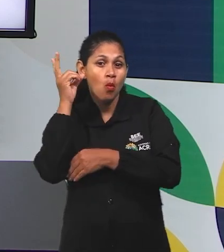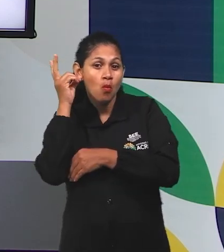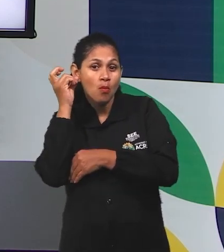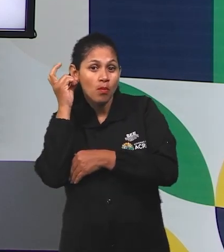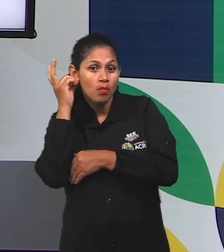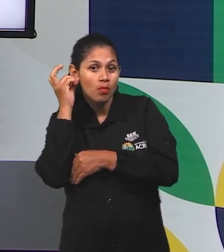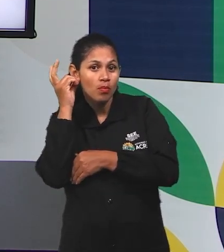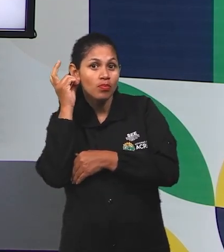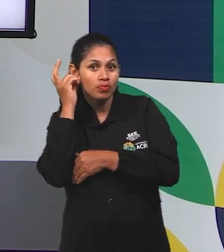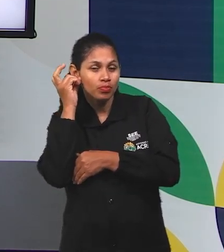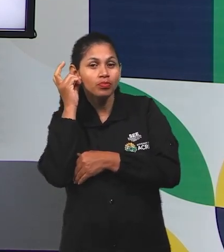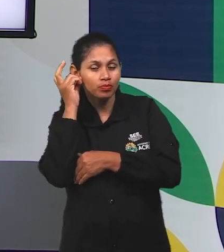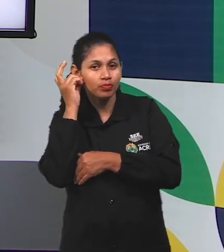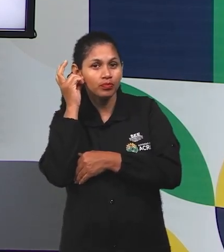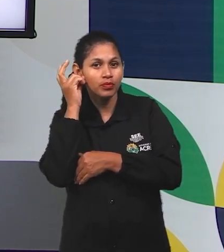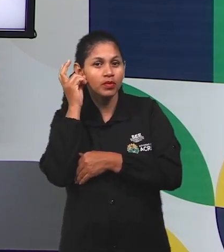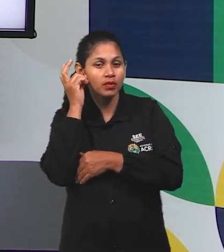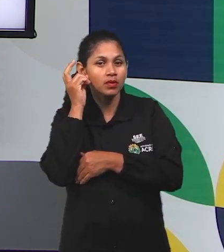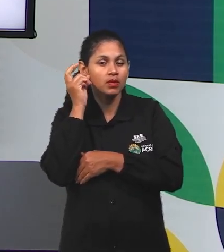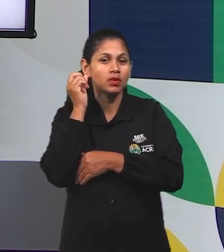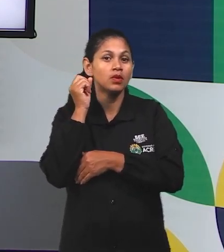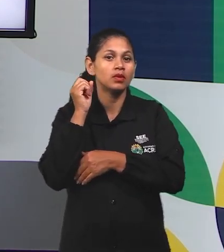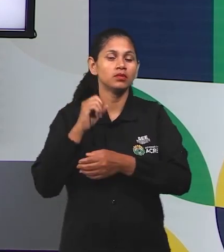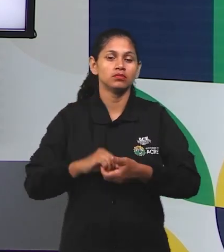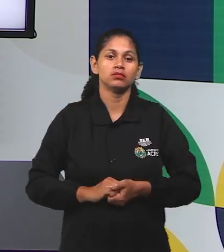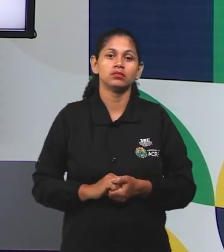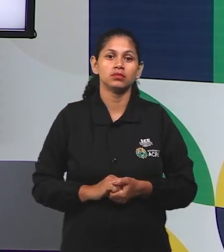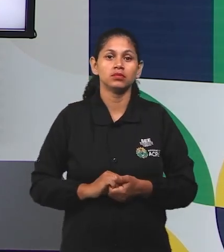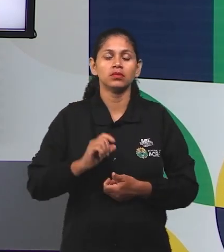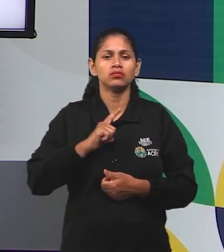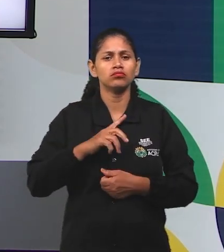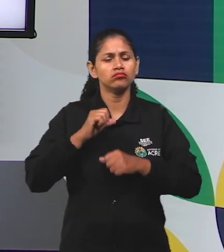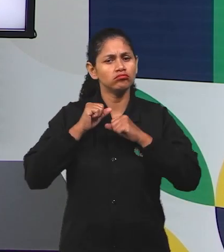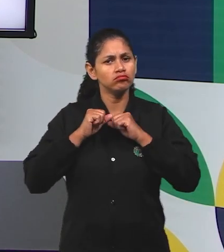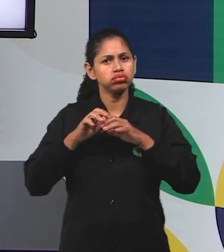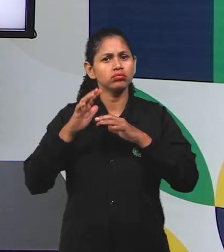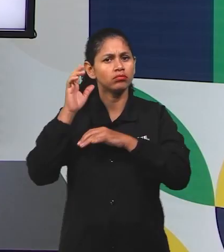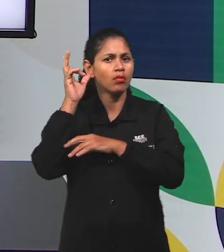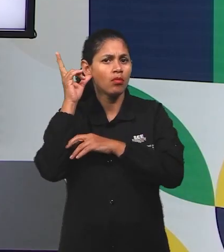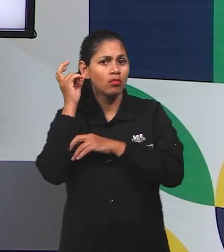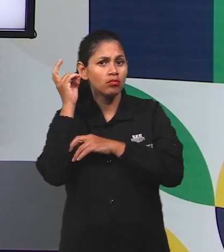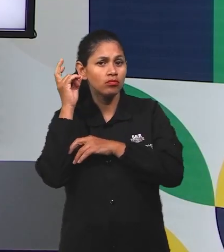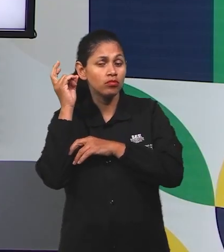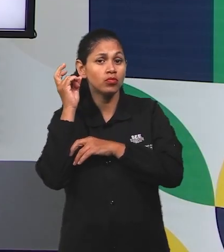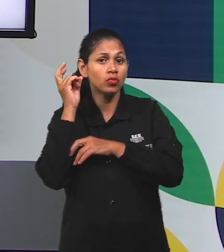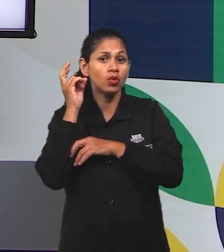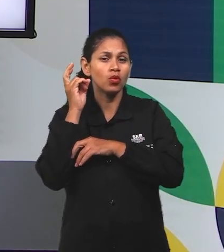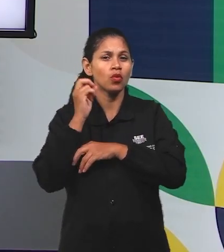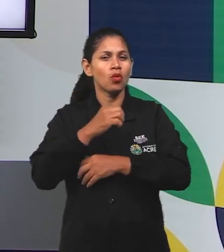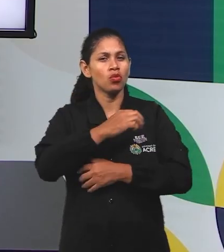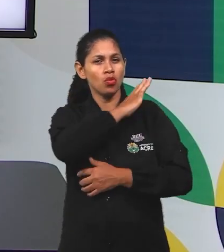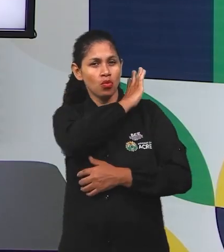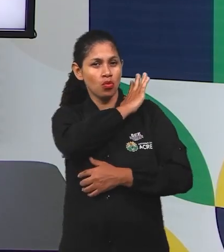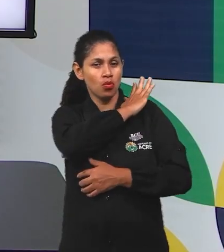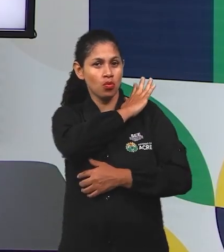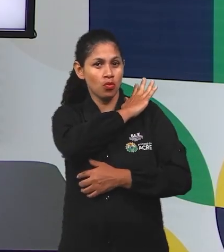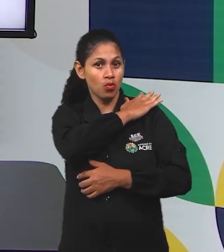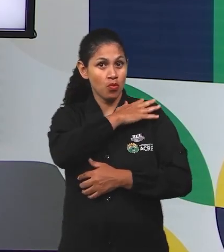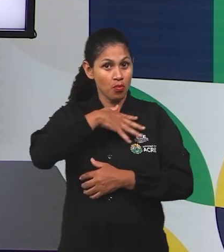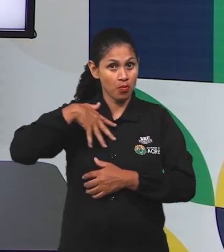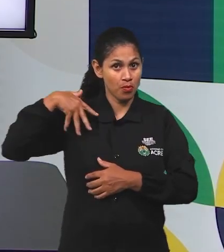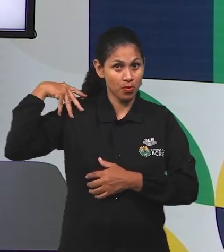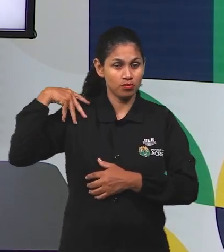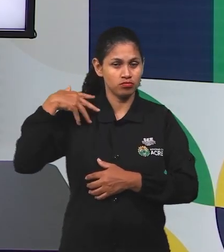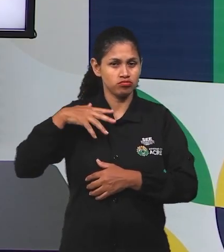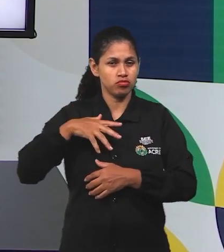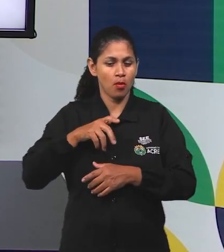onde ele vai fazer o som, ele vai reproduzir o som daquele ônibus normal. Quando o motorista liga o motor, dá na chave, liga o